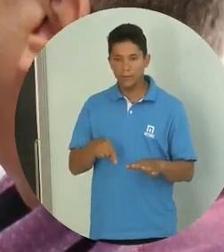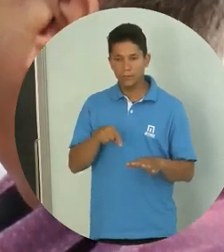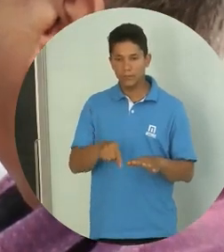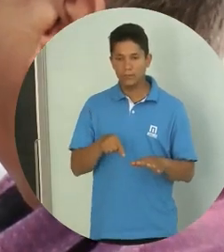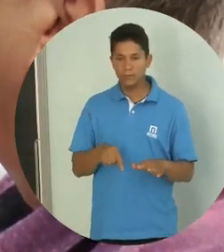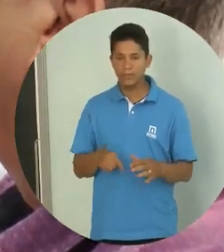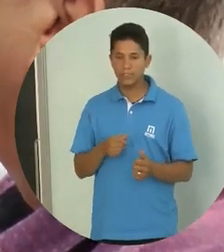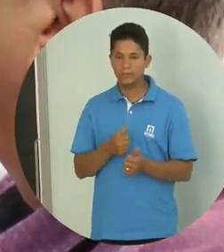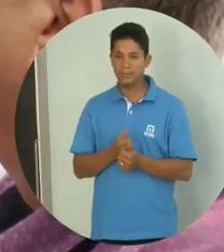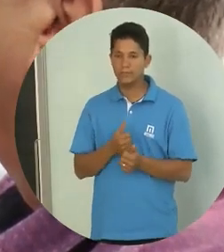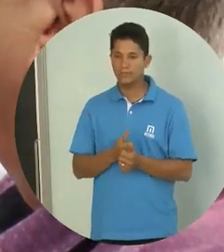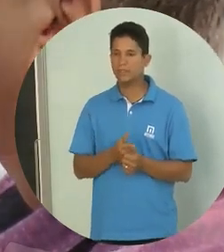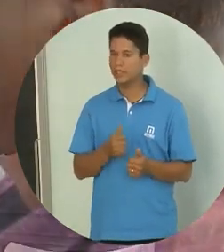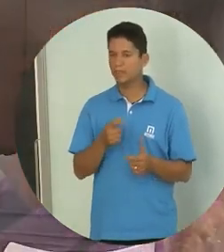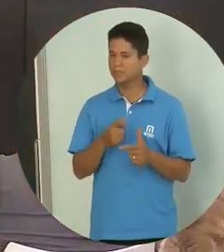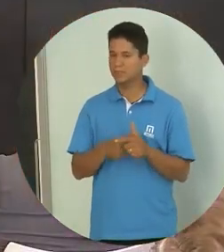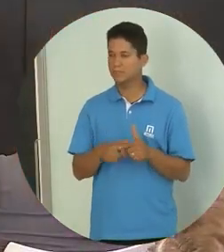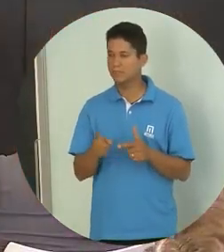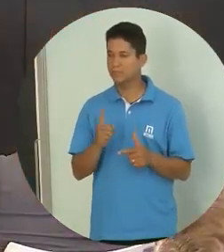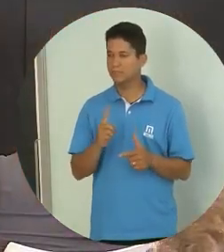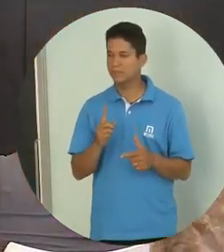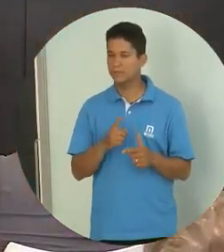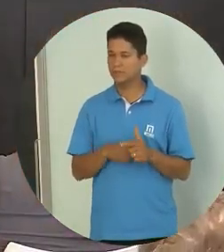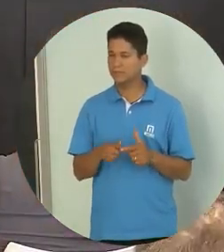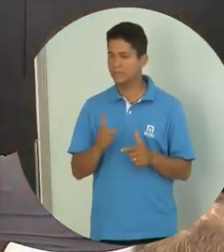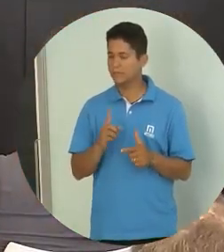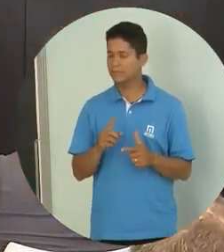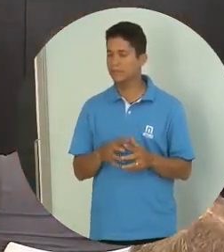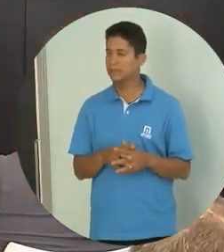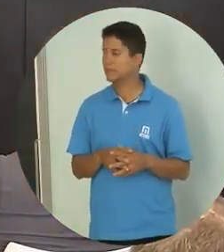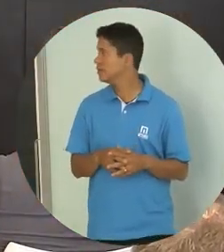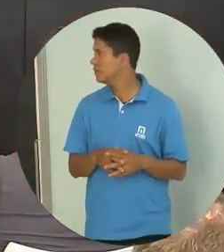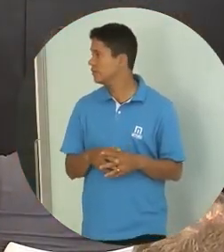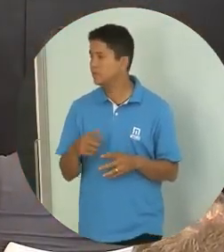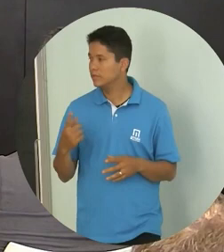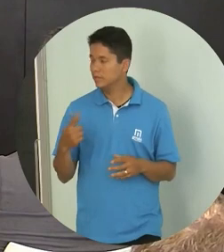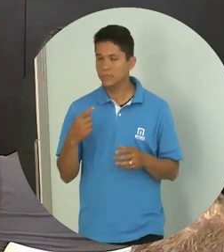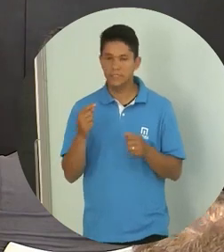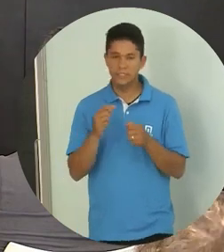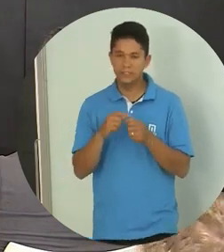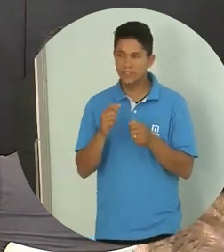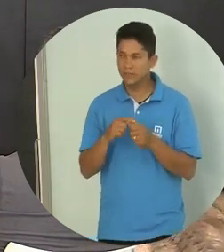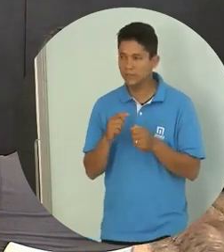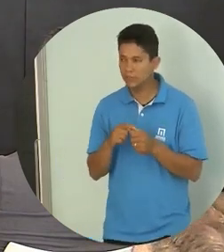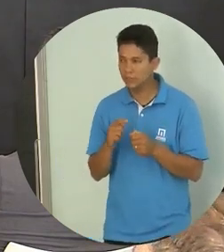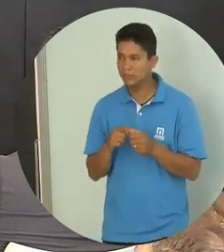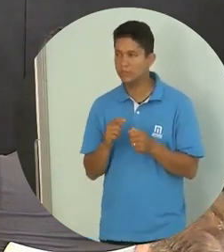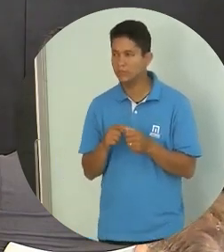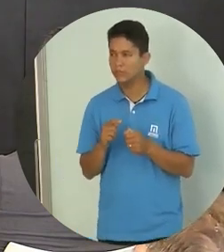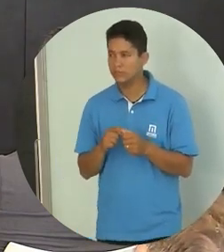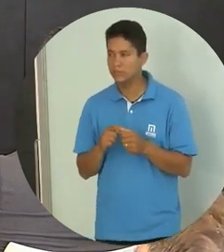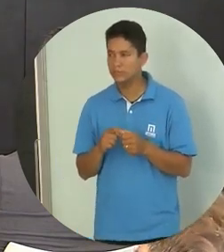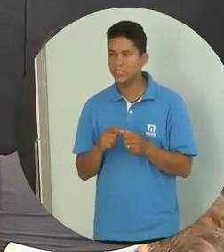reação. O Gustavo, inclusive, a gente já executou até essa obra.